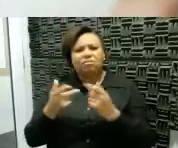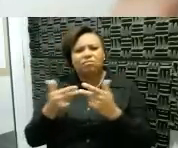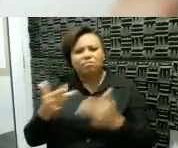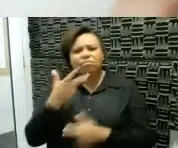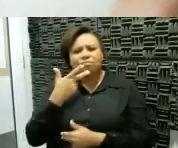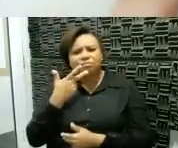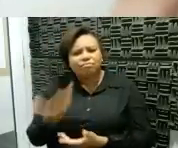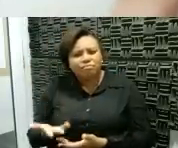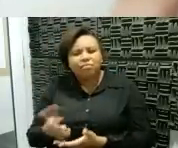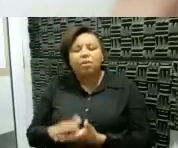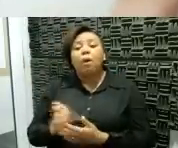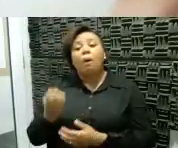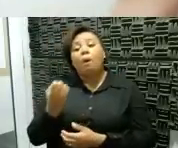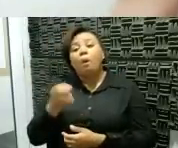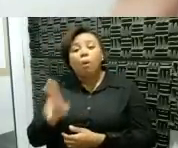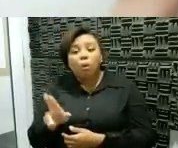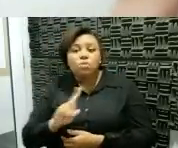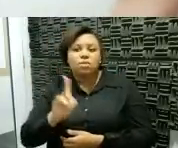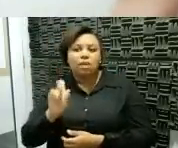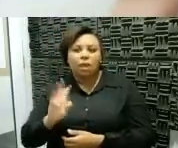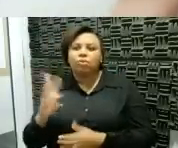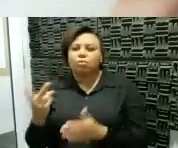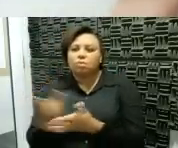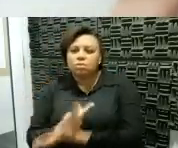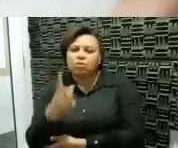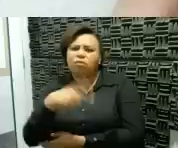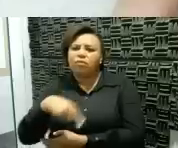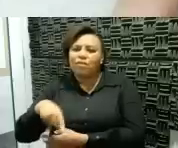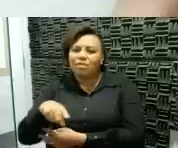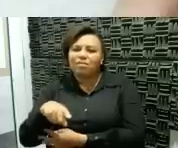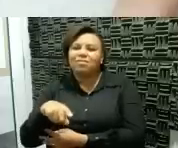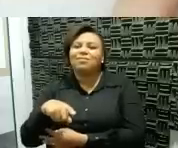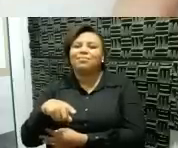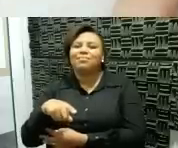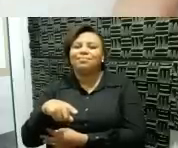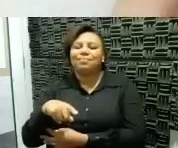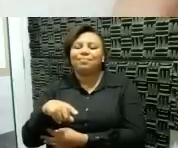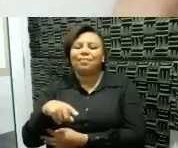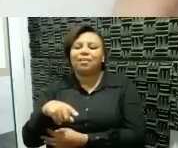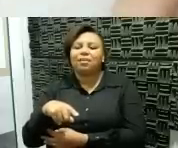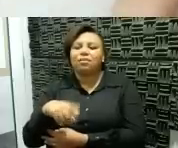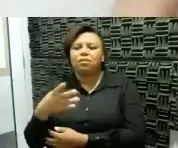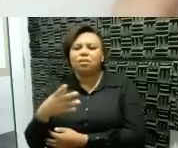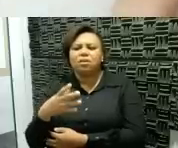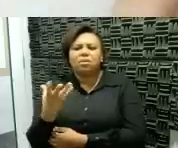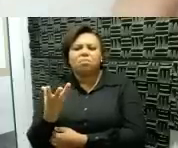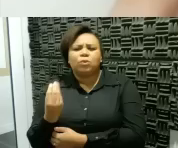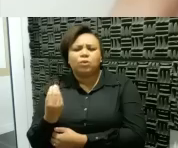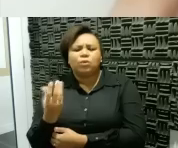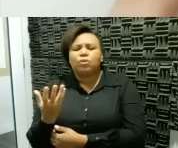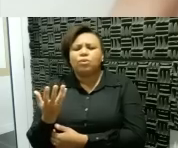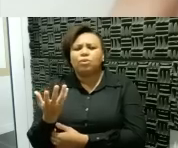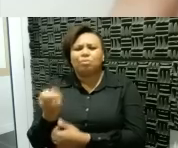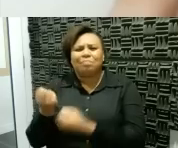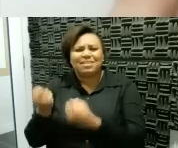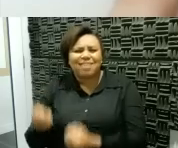será que alguém aí já passou por aquela situação assim ã eh Super eh densa né de perder